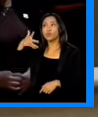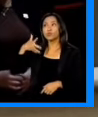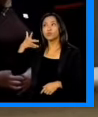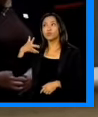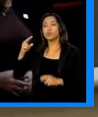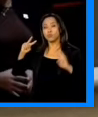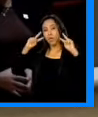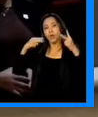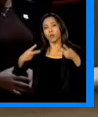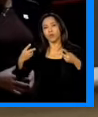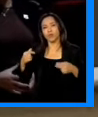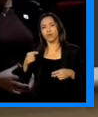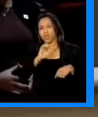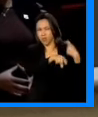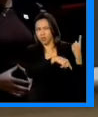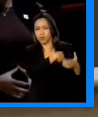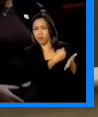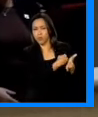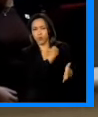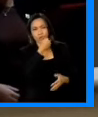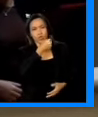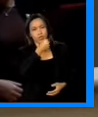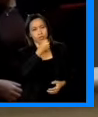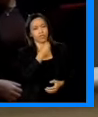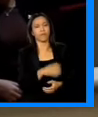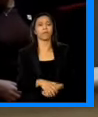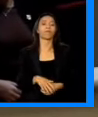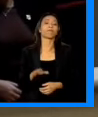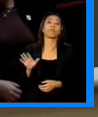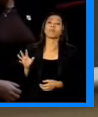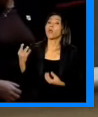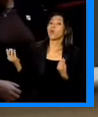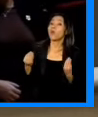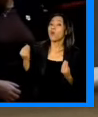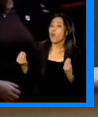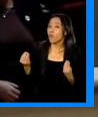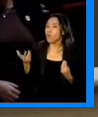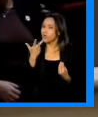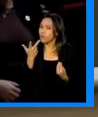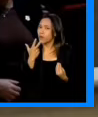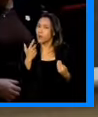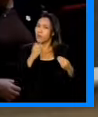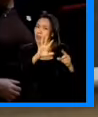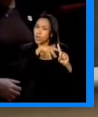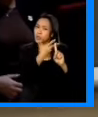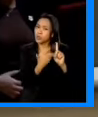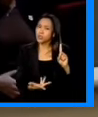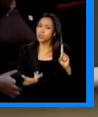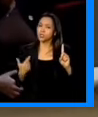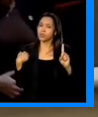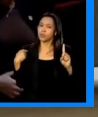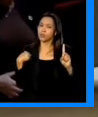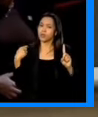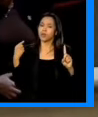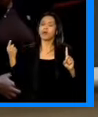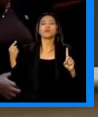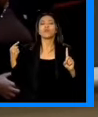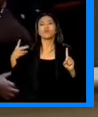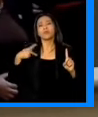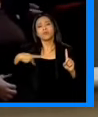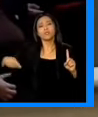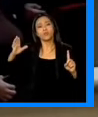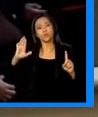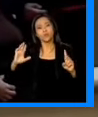E a resposta aos ataques sofridos pelo presidente do Congresso, Rodrigo Pacheco, por alguns